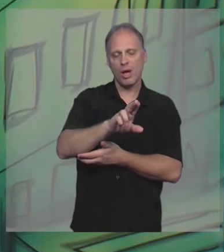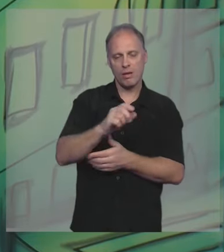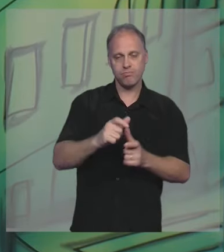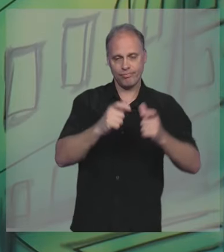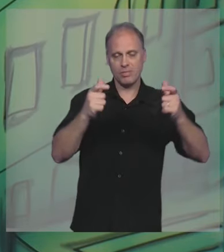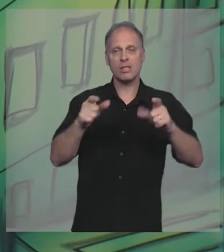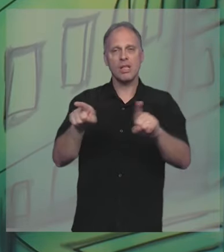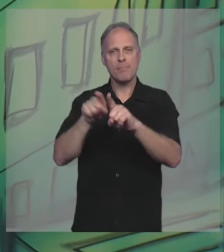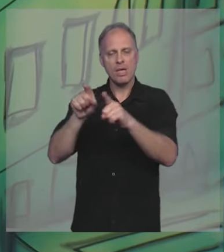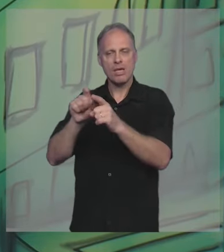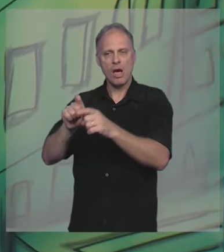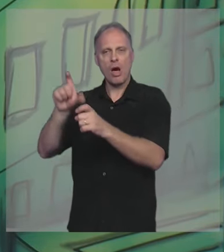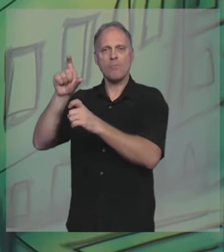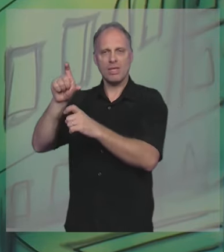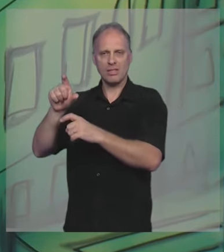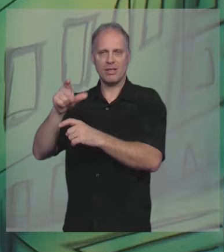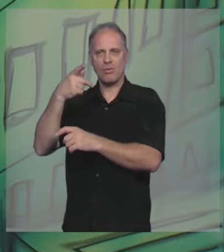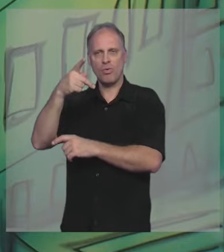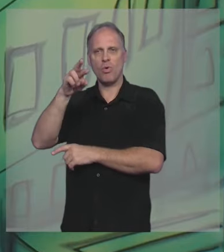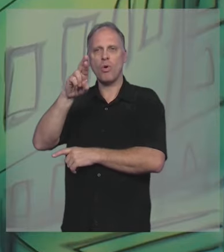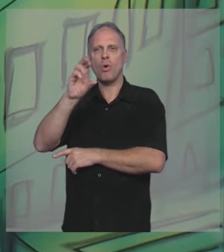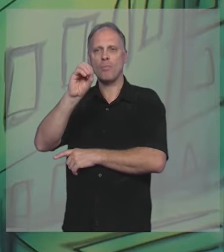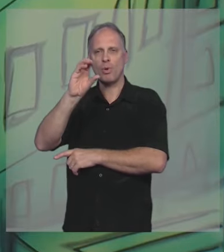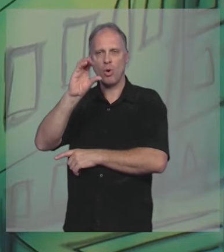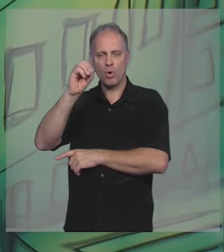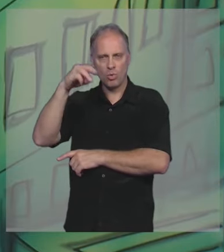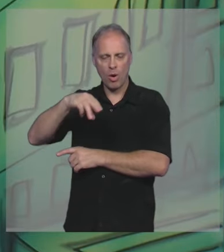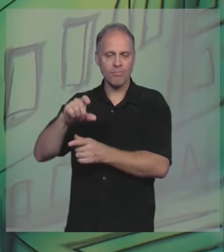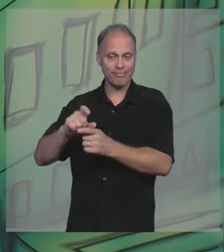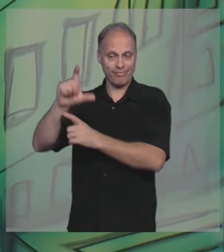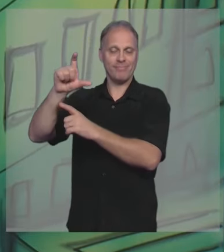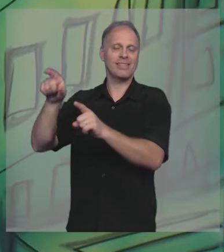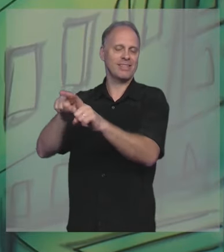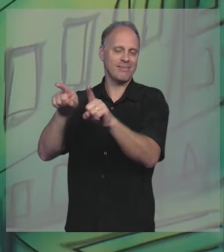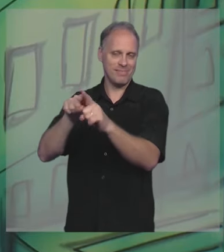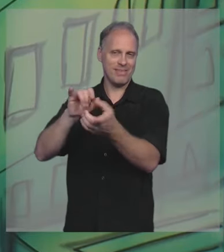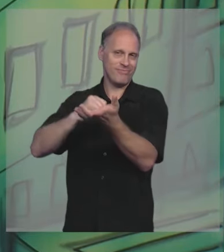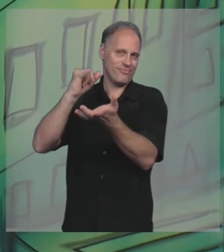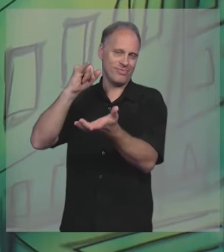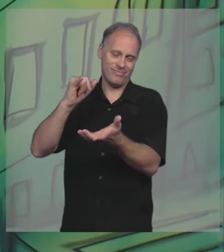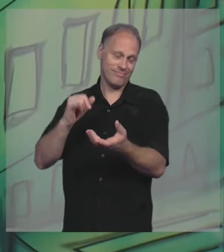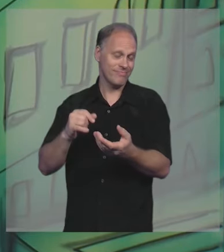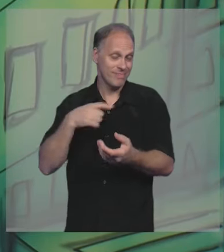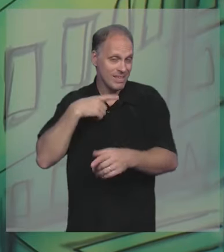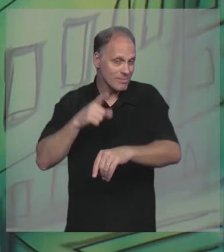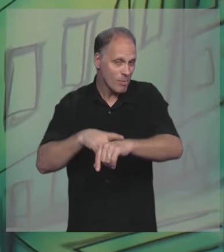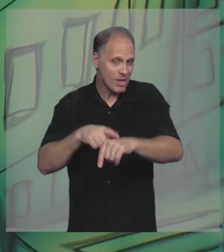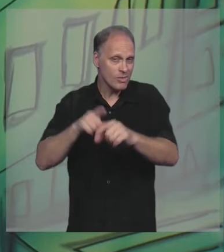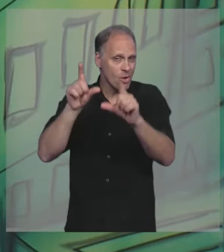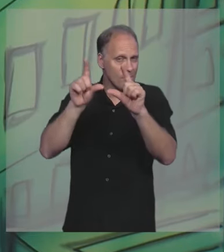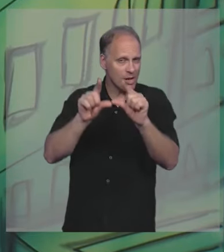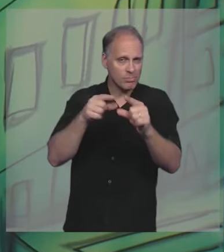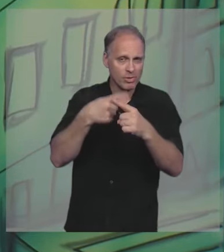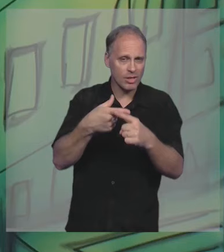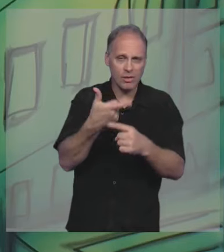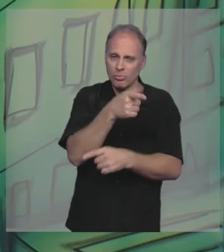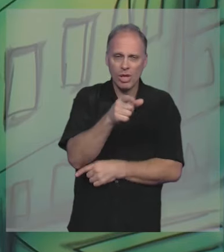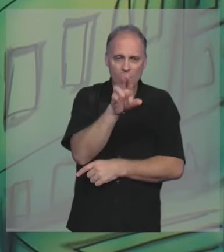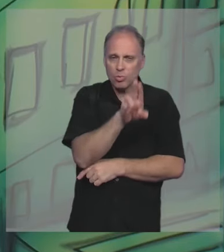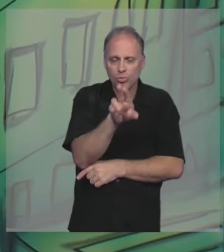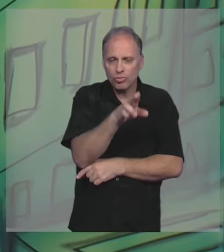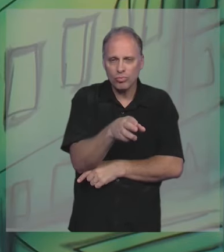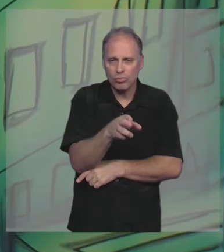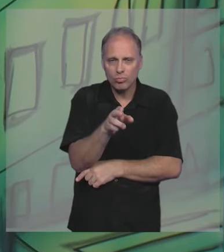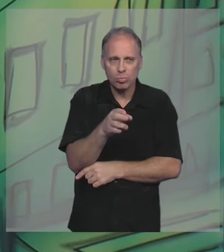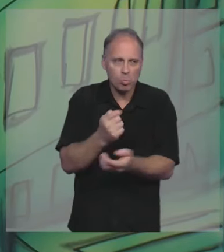aumenta a taxa Selic, o Copom aumenta, né? Quer dizer, então, nesse momento baixa porque não tem consumo